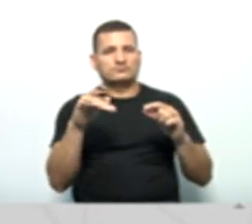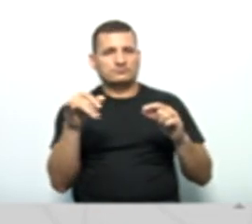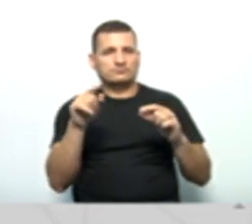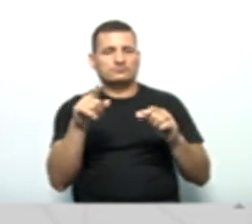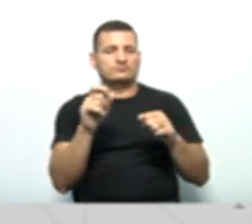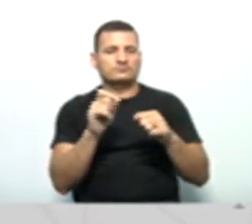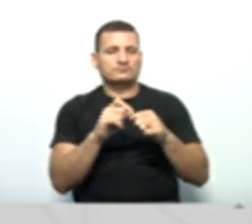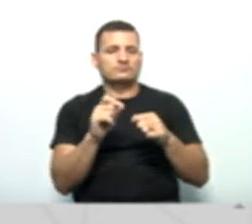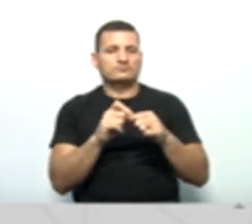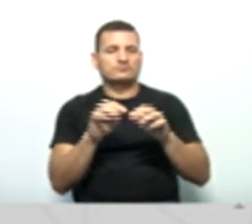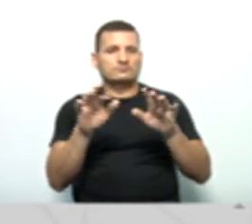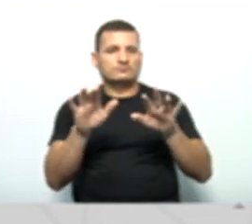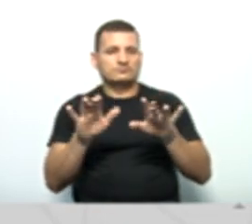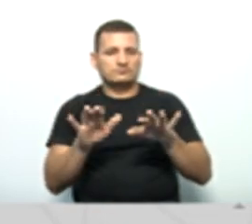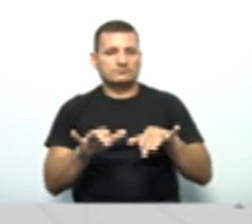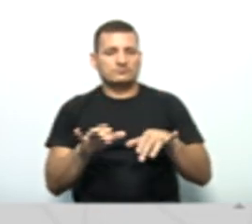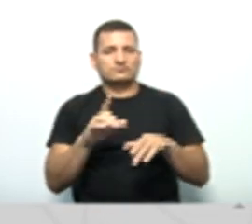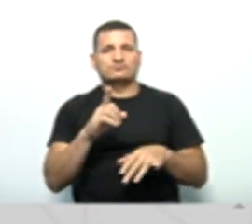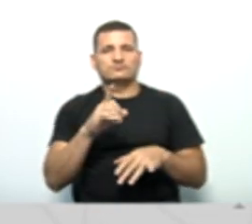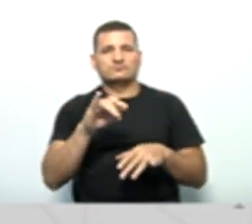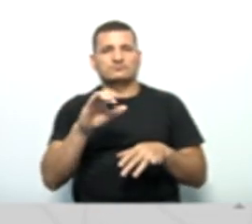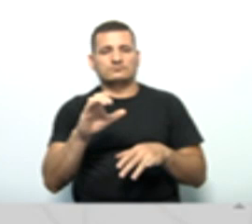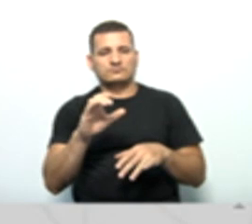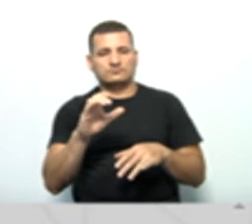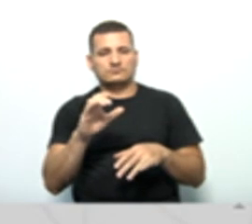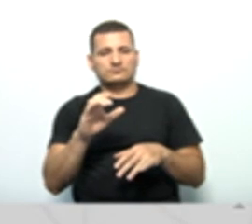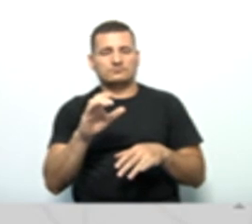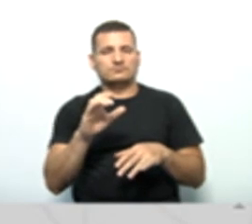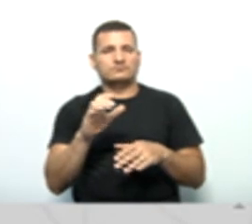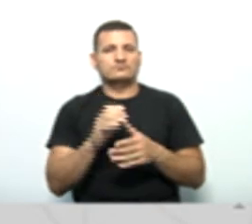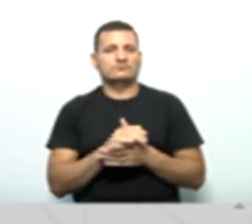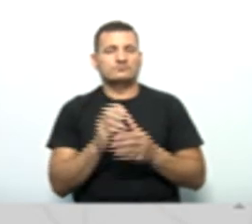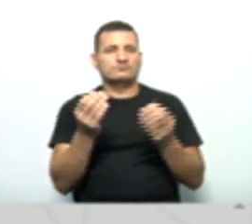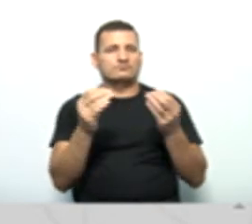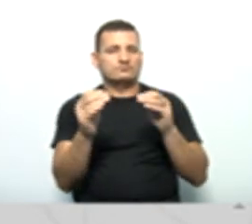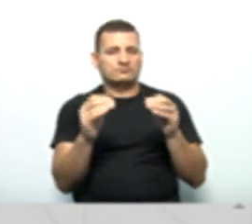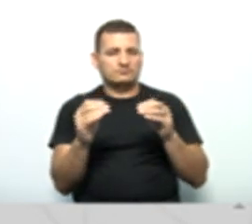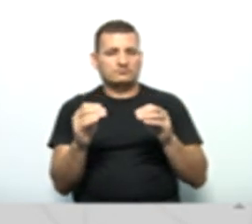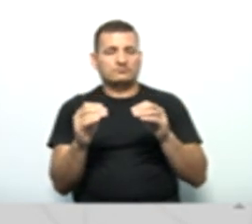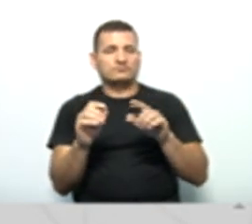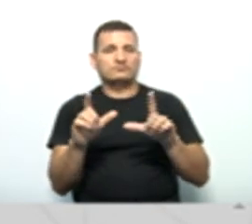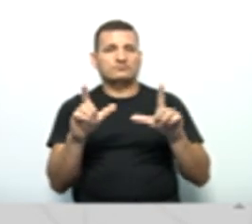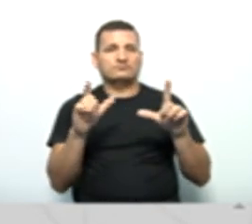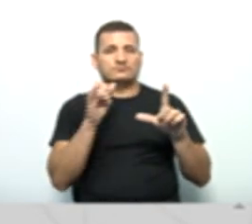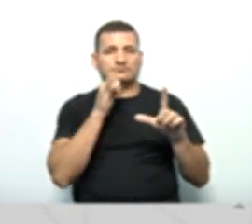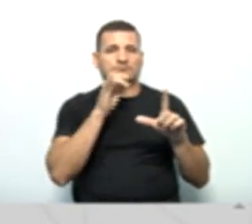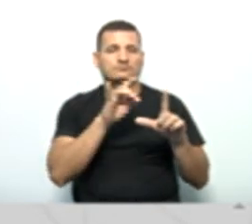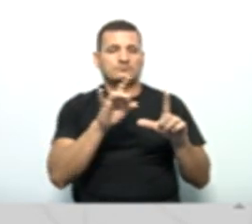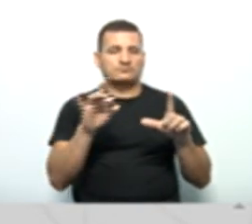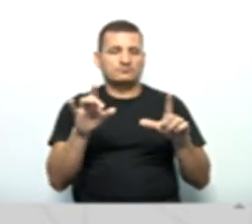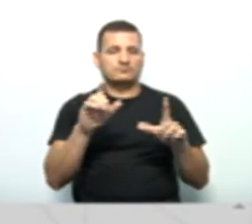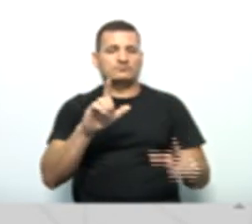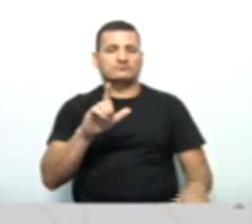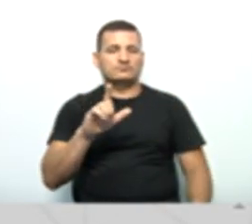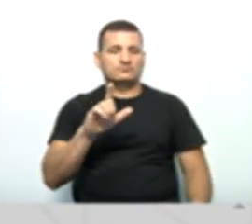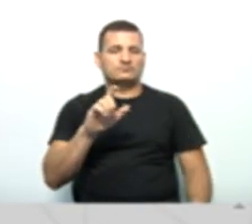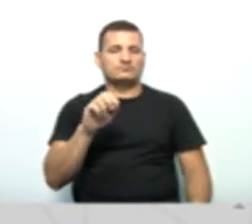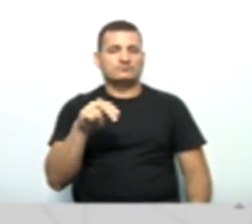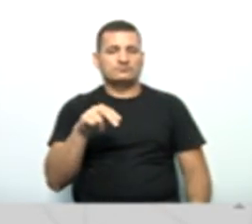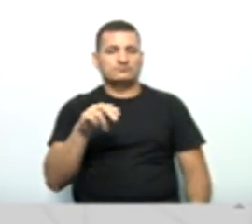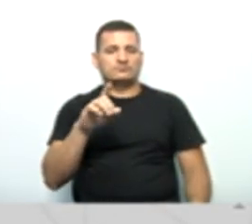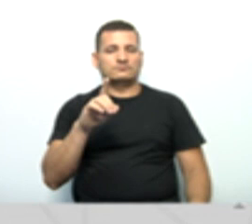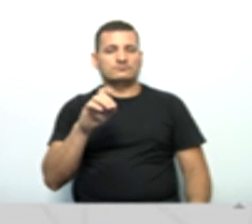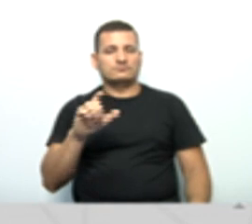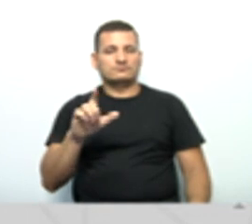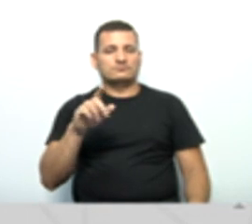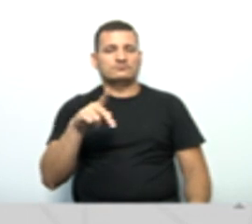dicionário, que receba os seguintes valores, que é esses valores que vocês estão vendo aí, e imprime um exemplo de cada objeto, len, del, key, valor